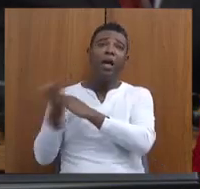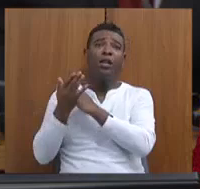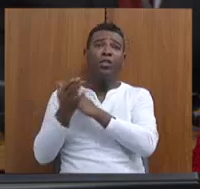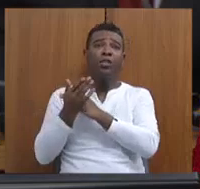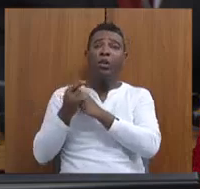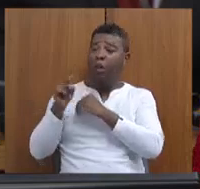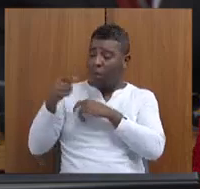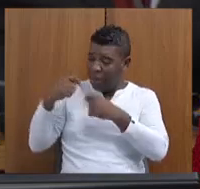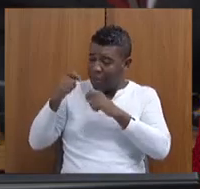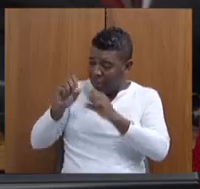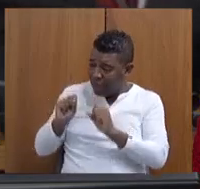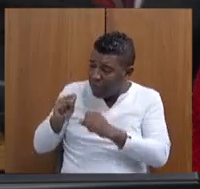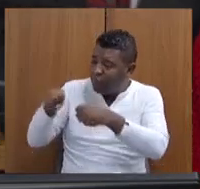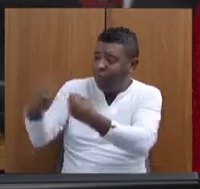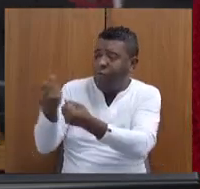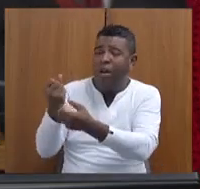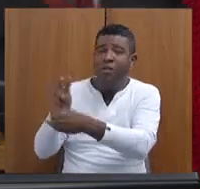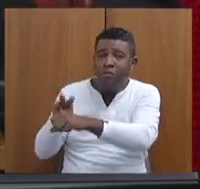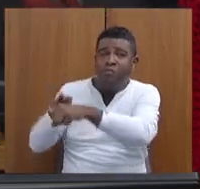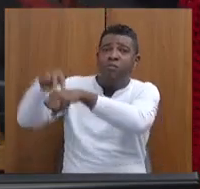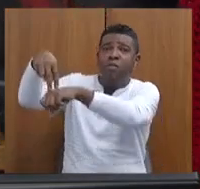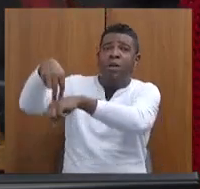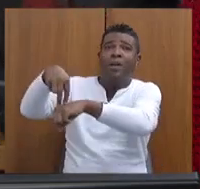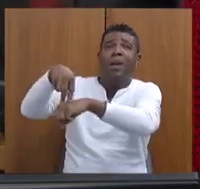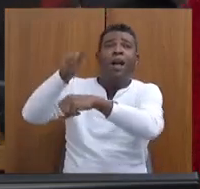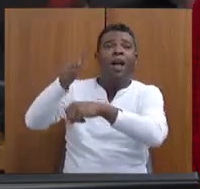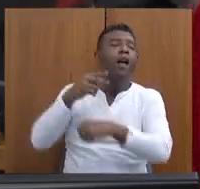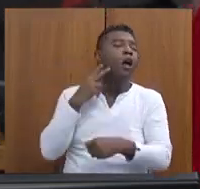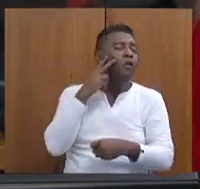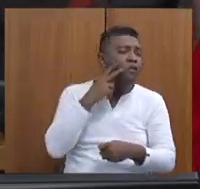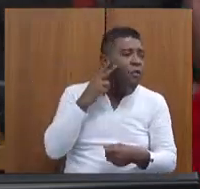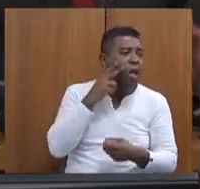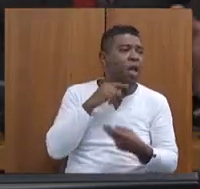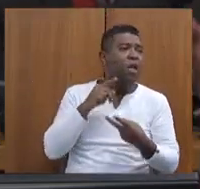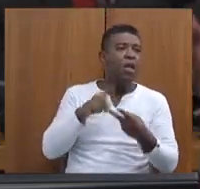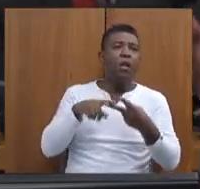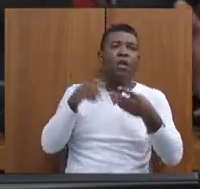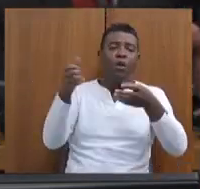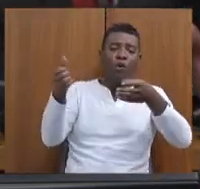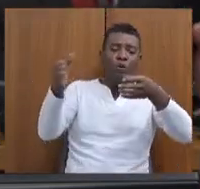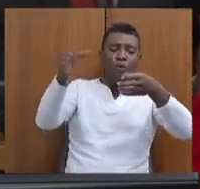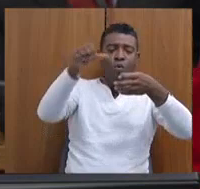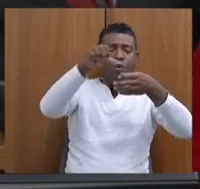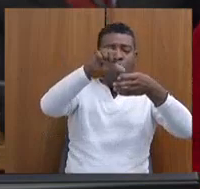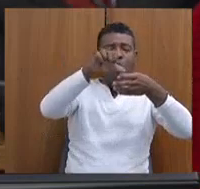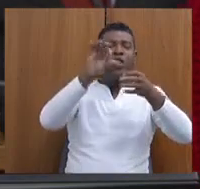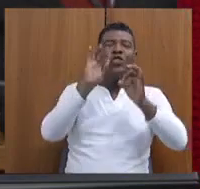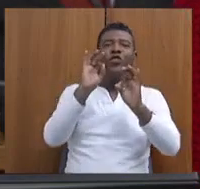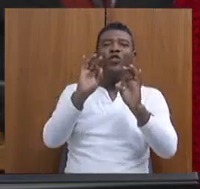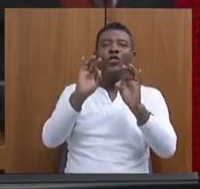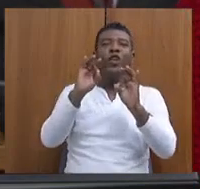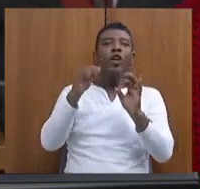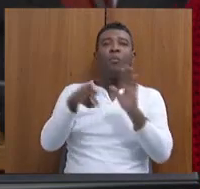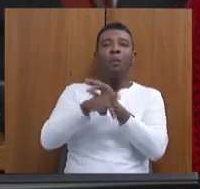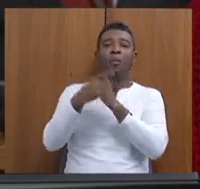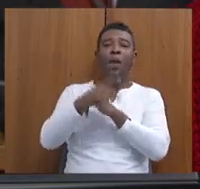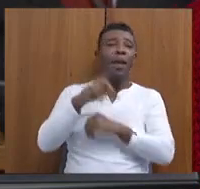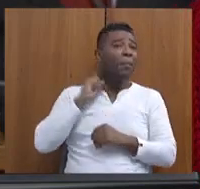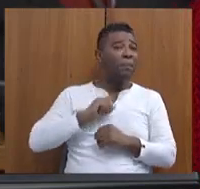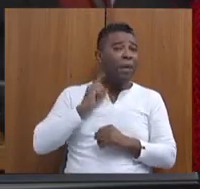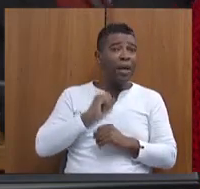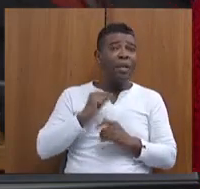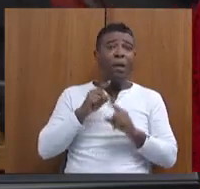e para o que ela fez com vinho com espumante mineira ela poder fazer o nosso queijo com a nossa cachaça mas para isso ela precisa